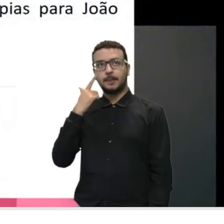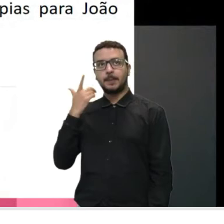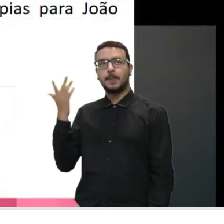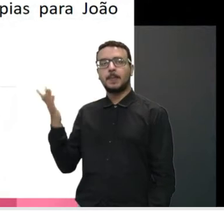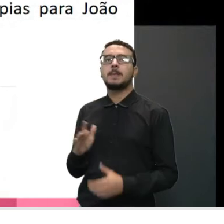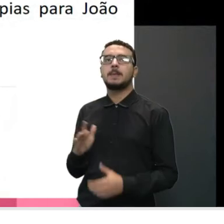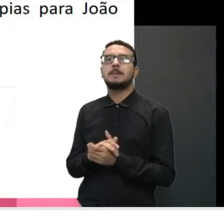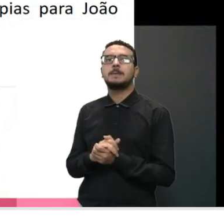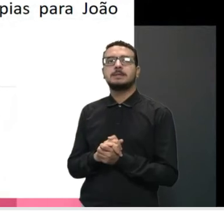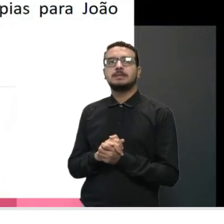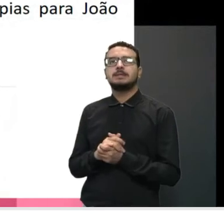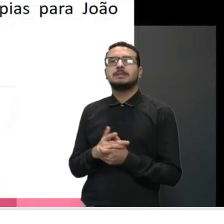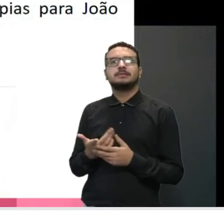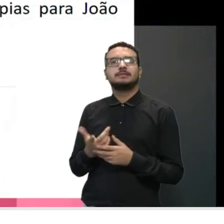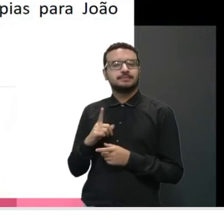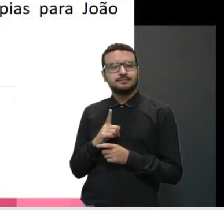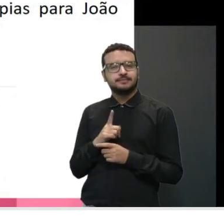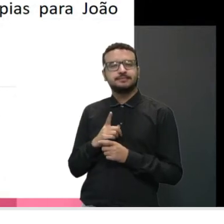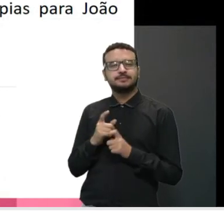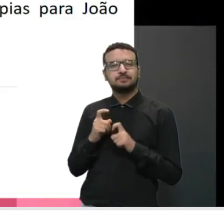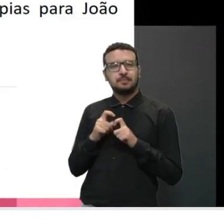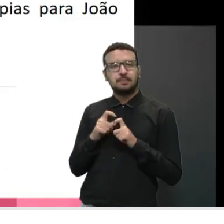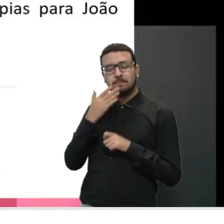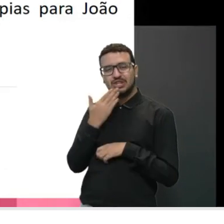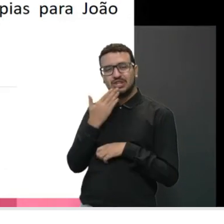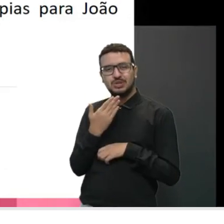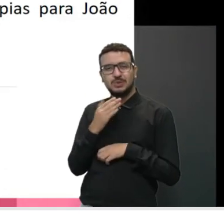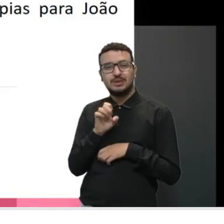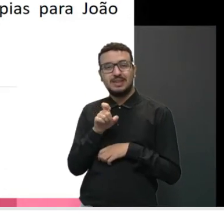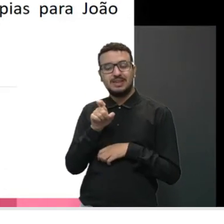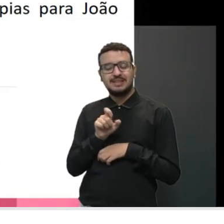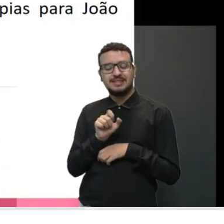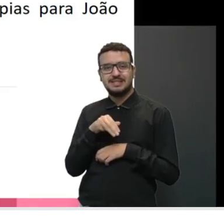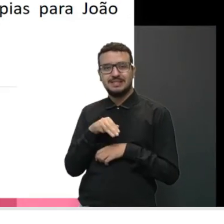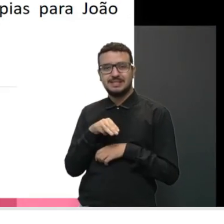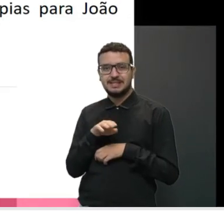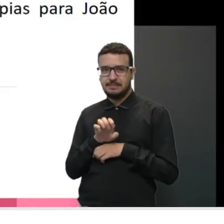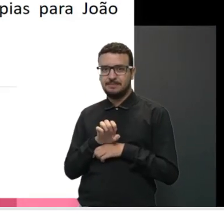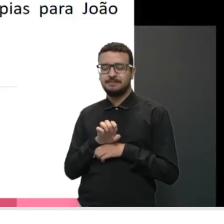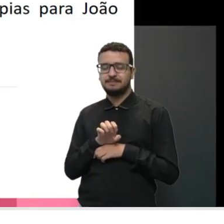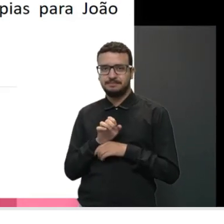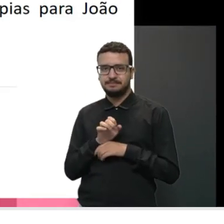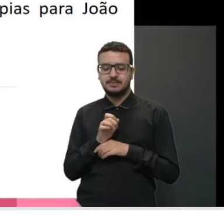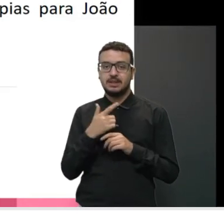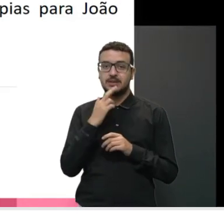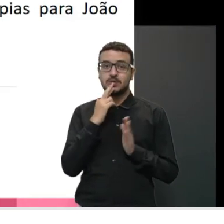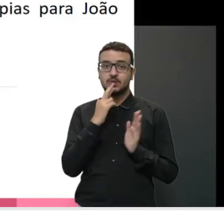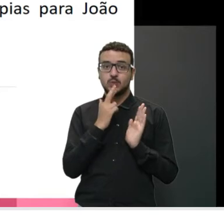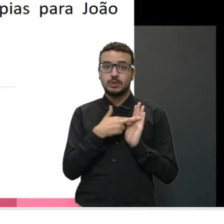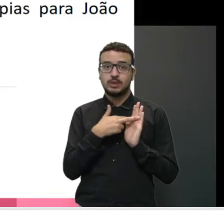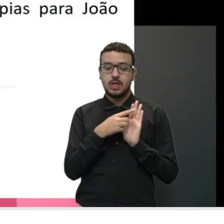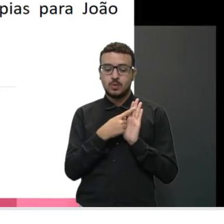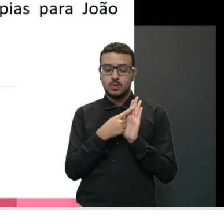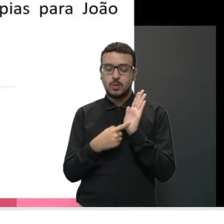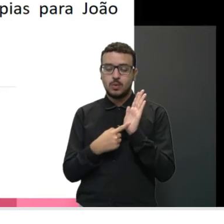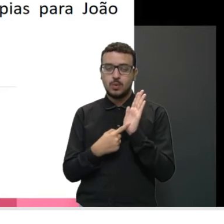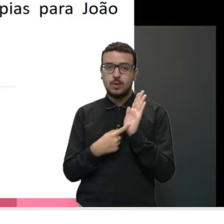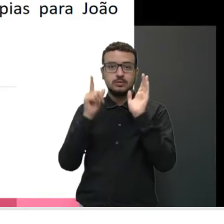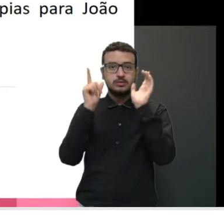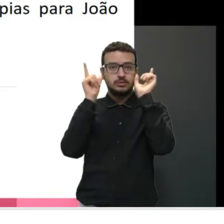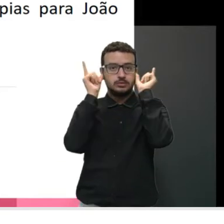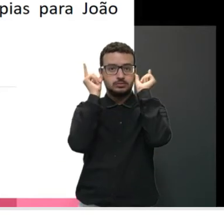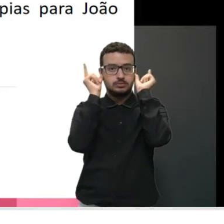médico, o resultado do diagnóstico foi perda auditiva bilateral, neurosensorial